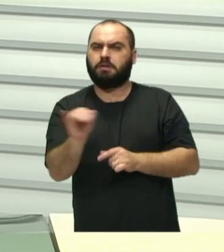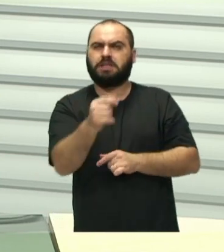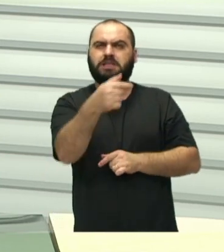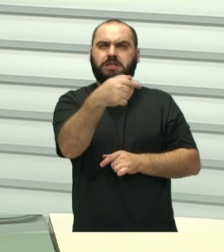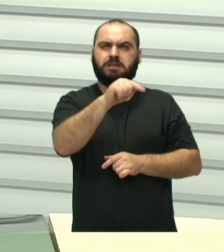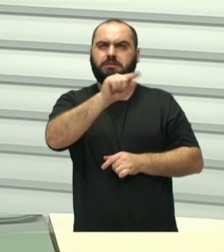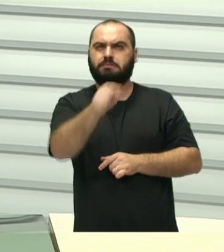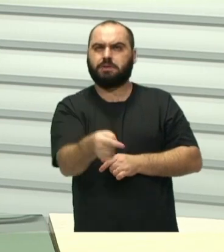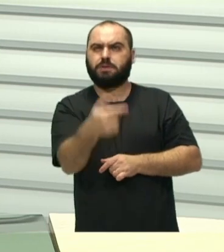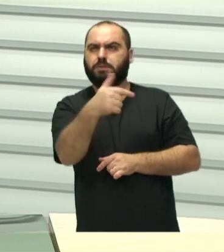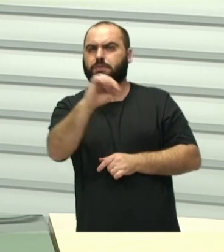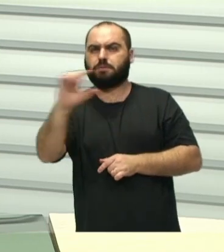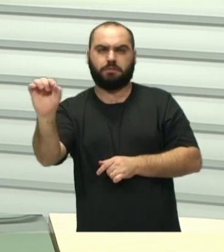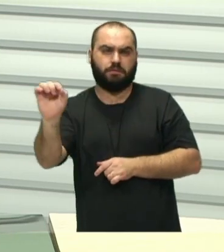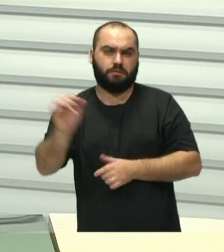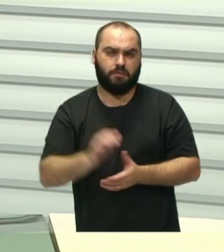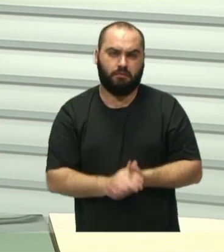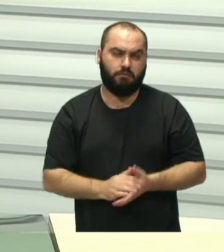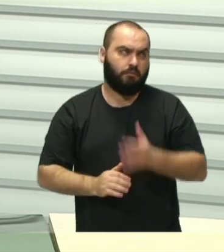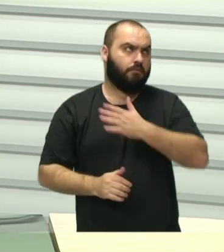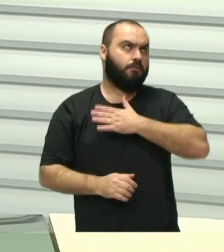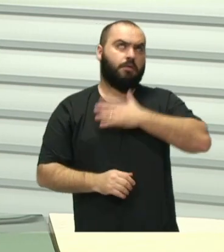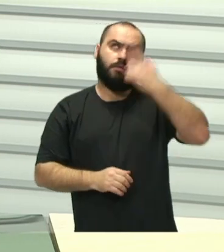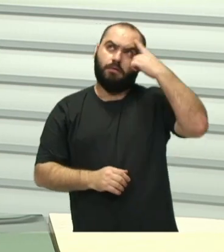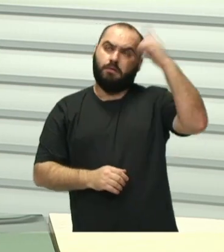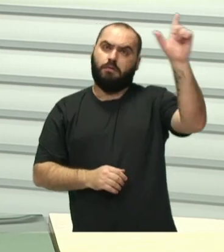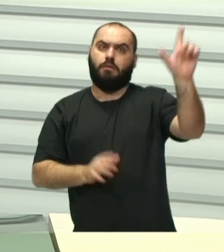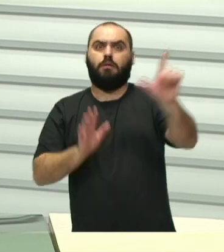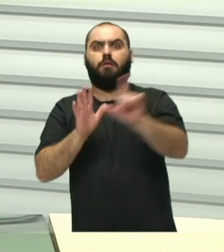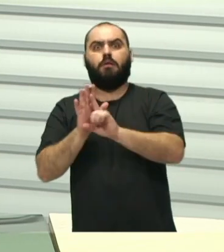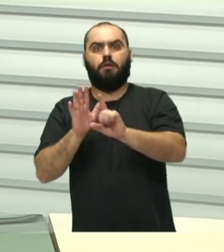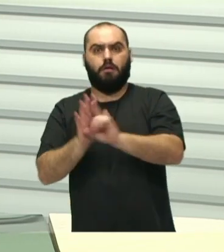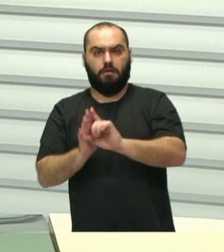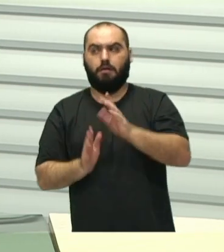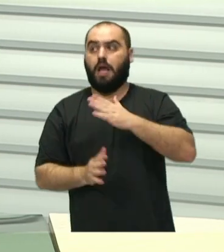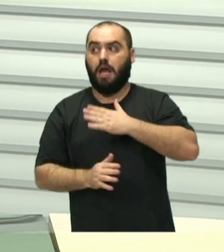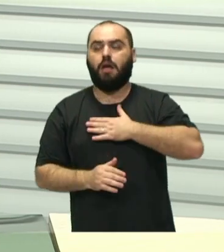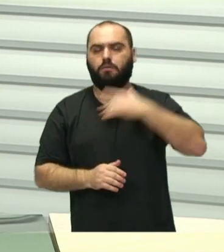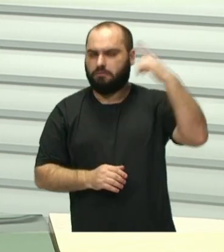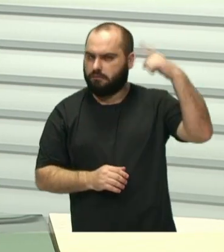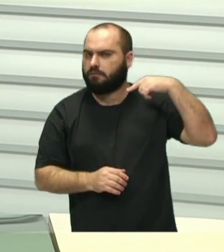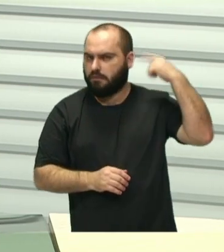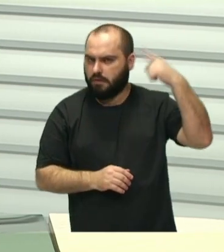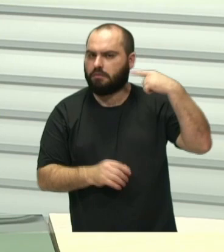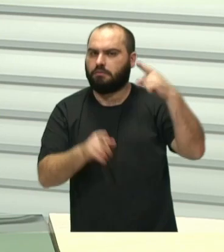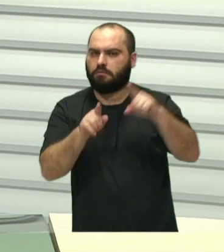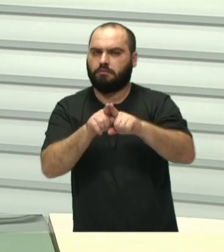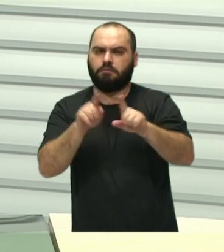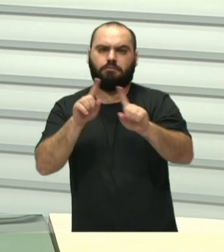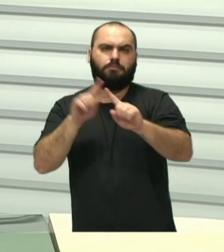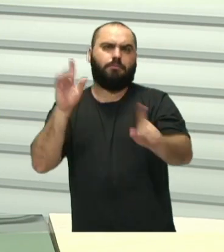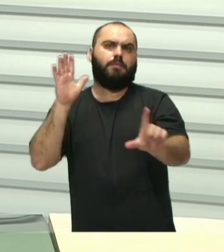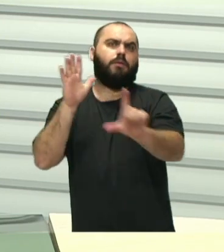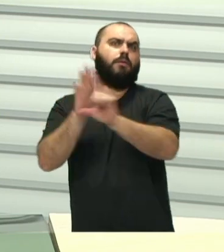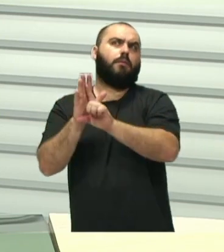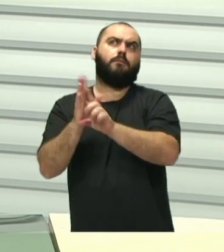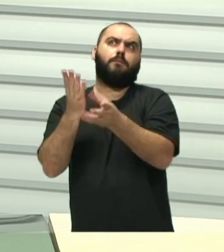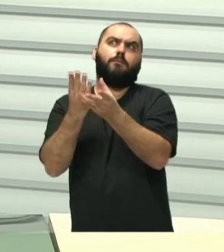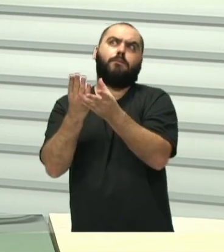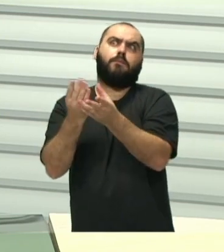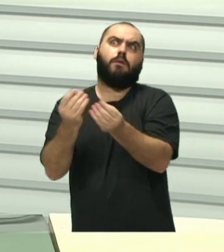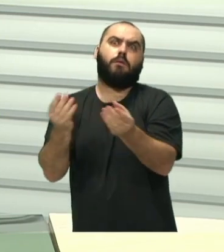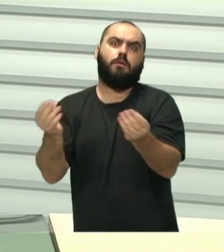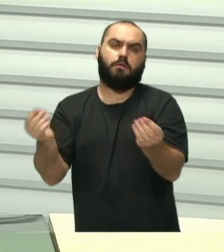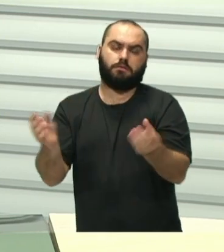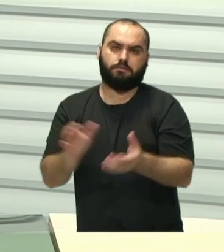é muito a lei nós que somos operador do direito eu também sou advogado licenciado é muito complexo trabalhar com esse